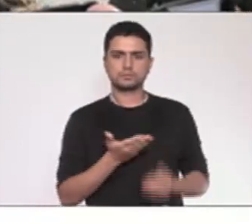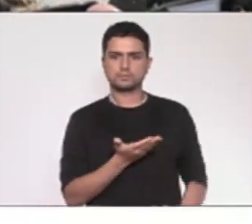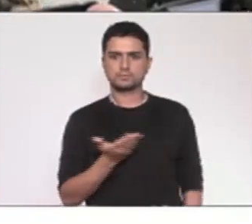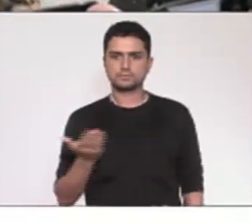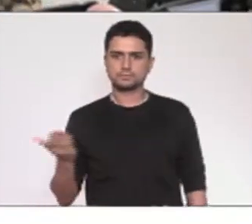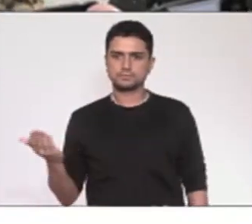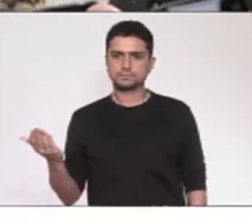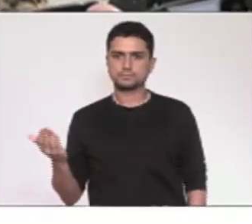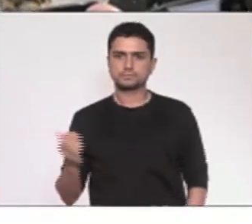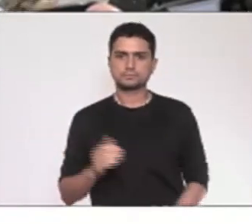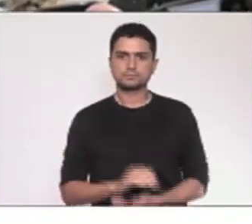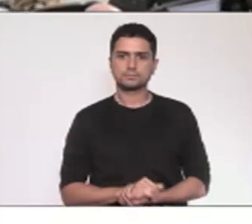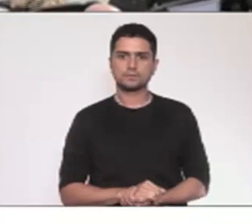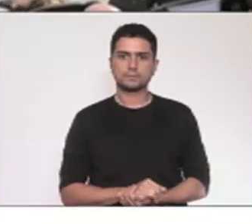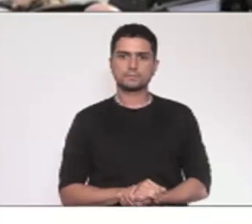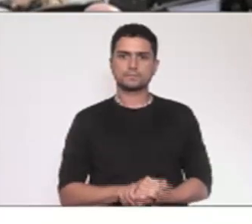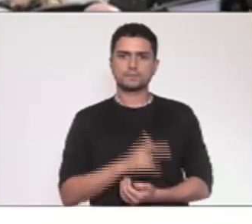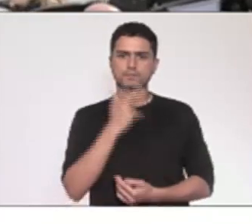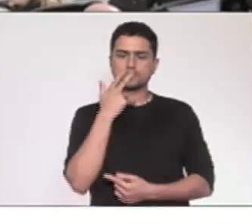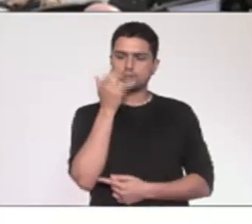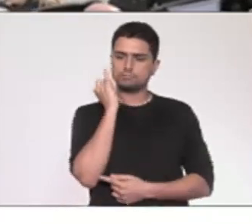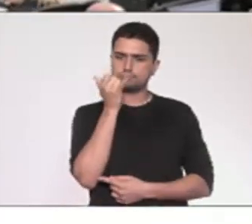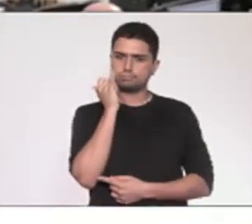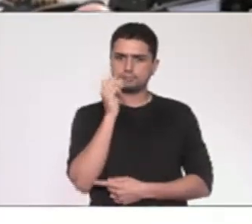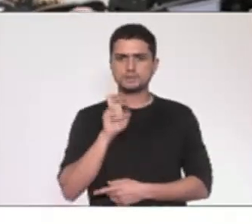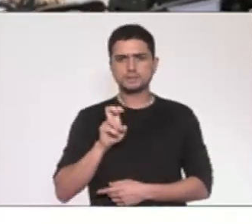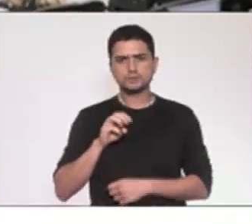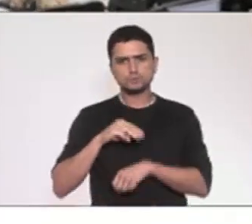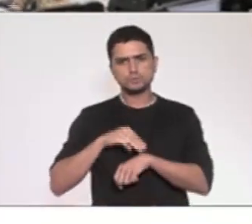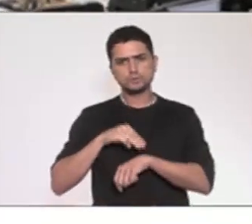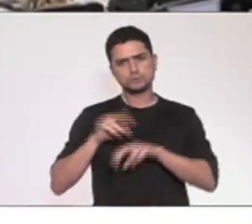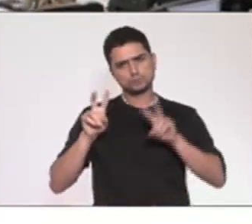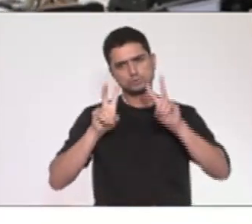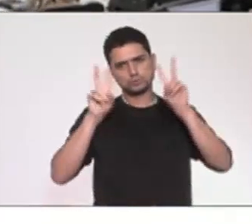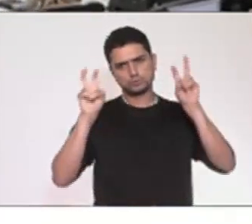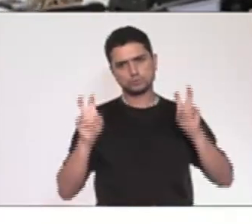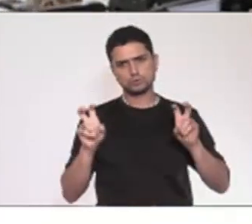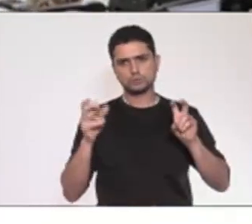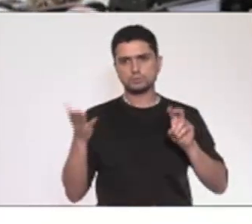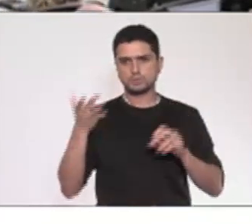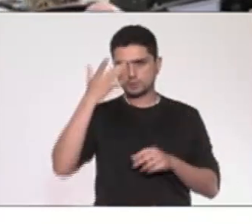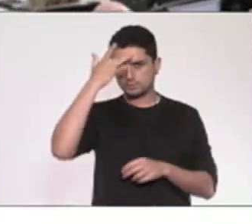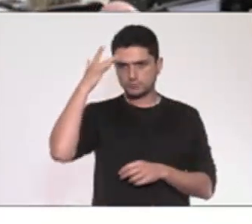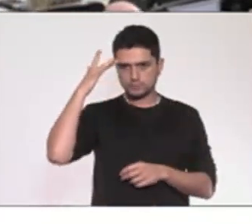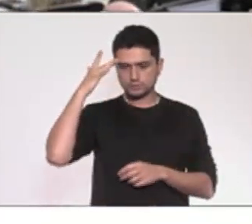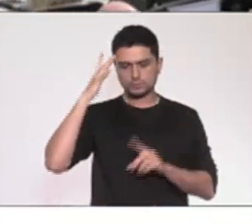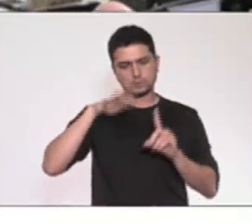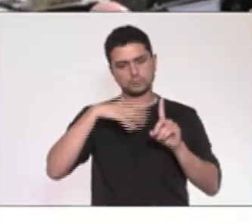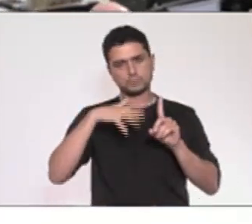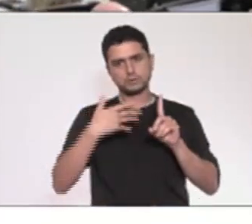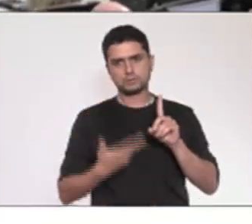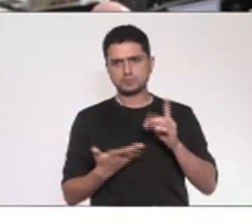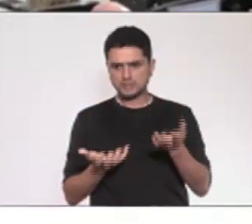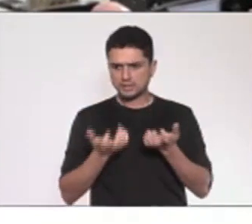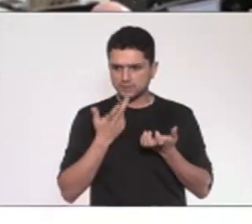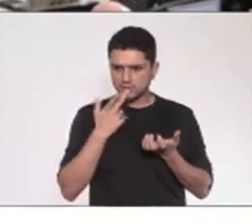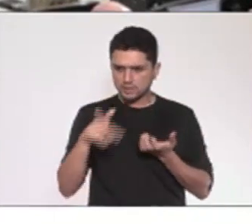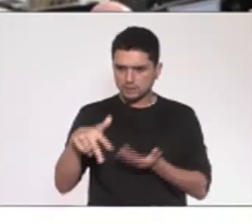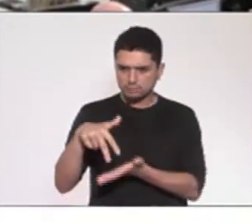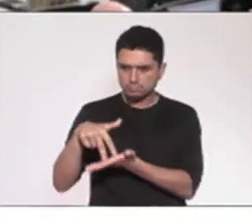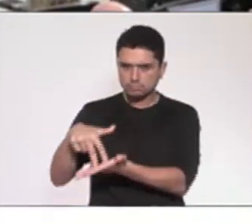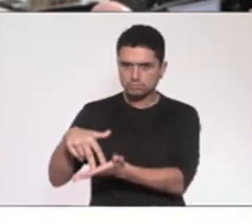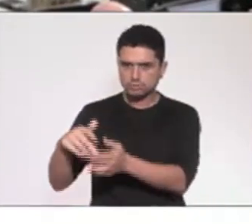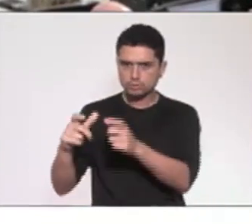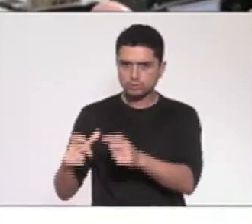Fazer uma breve explanação de 5 minutinhos sobre os homenageados. Governador, Vossa Excelência quer falar daí ou prefere a tribuna?